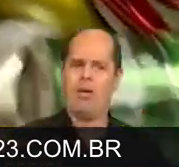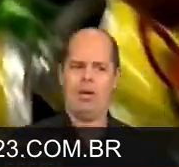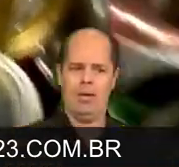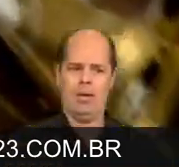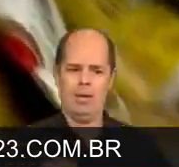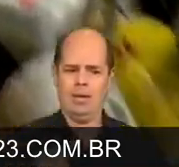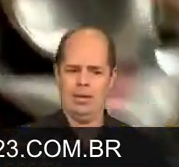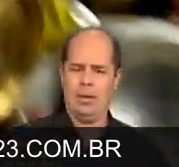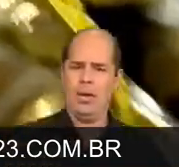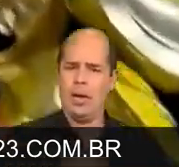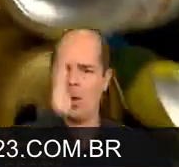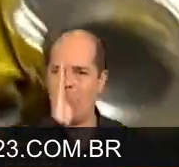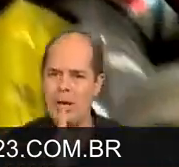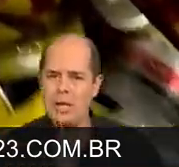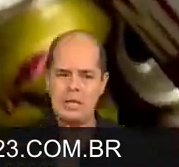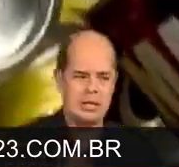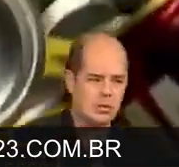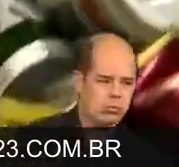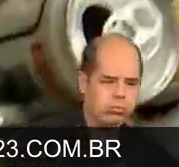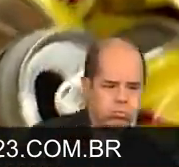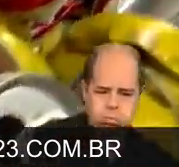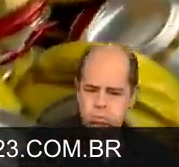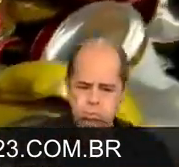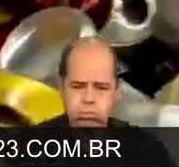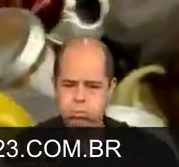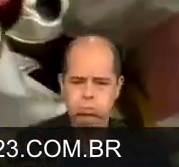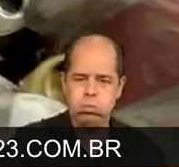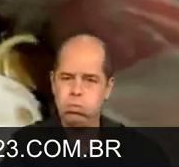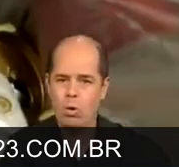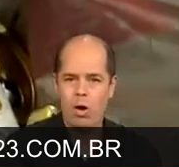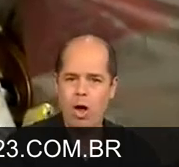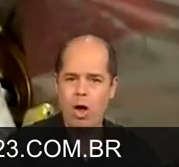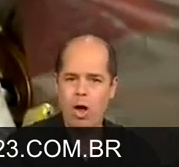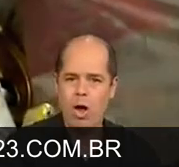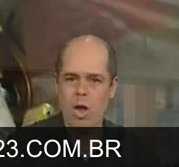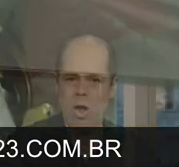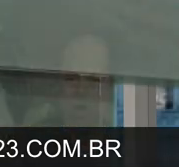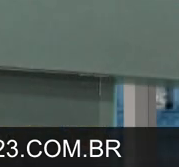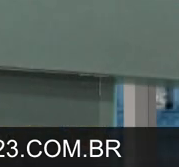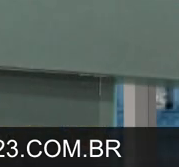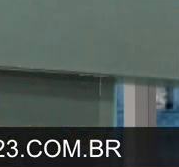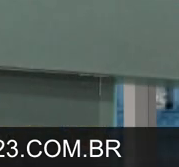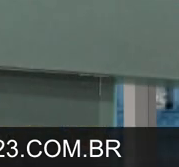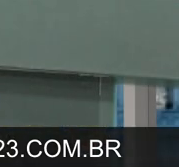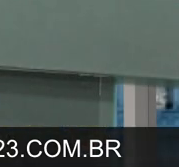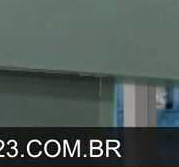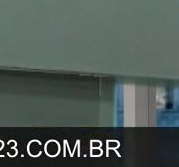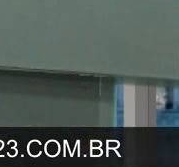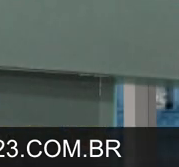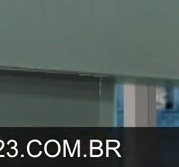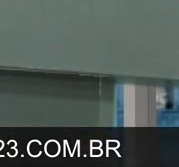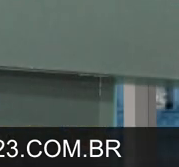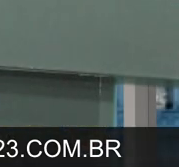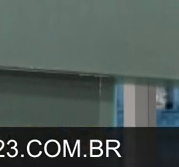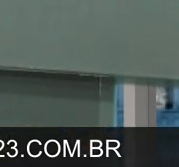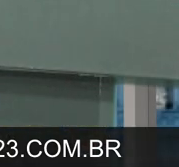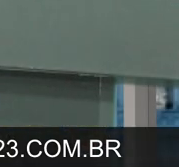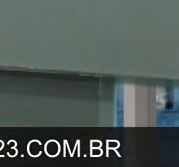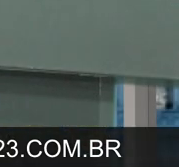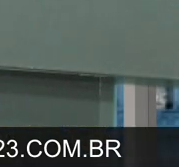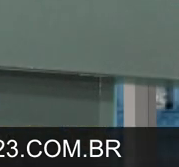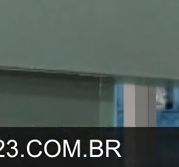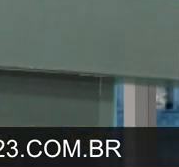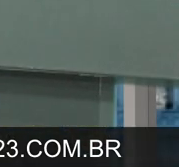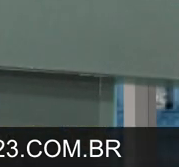ciclo curto da reciclagem mostra muita eficiência que o setor conseguiu construir até aqui. E no próximo bloco tem as informações